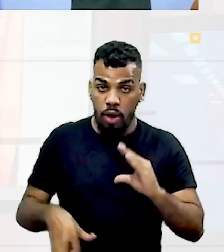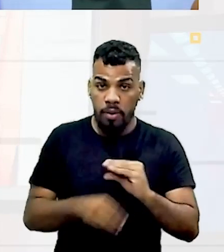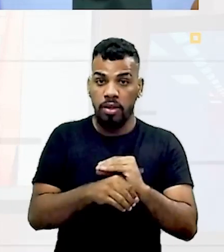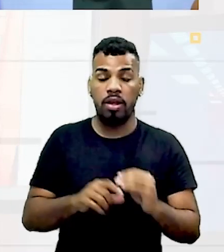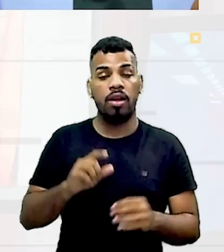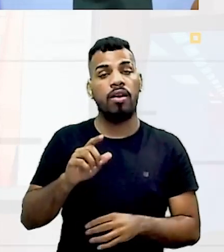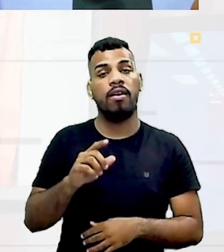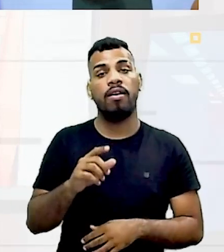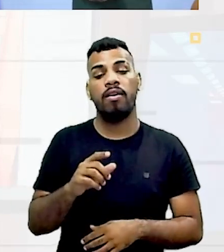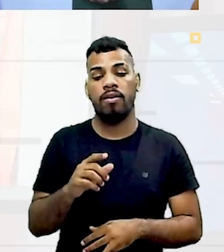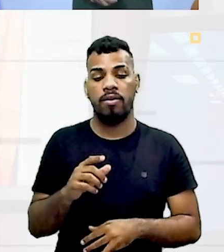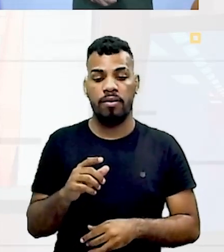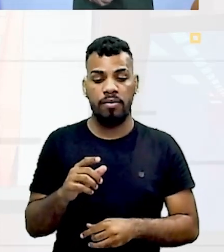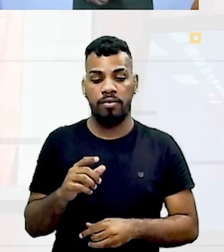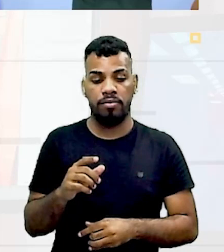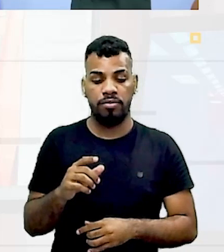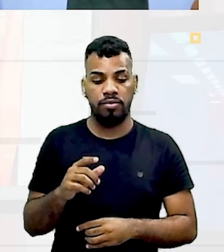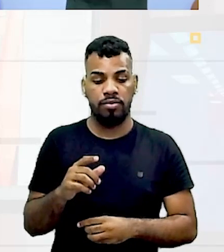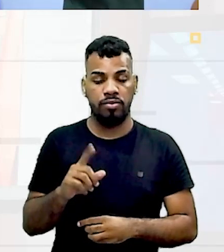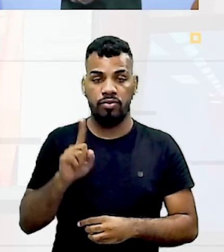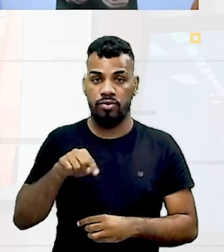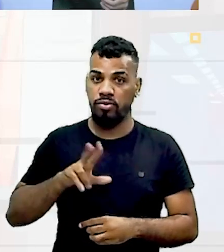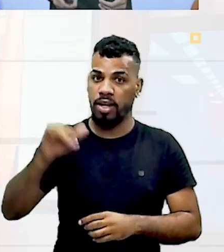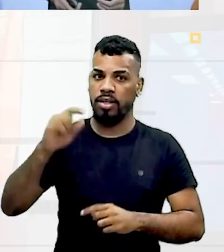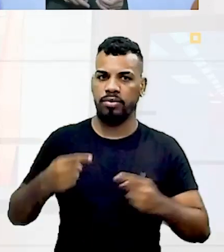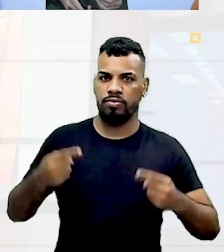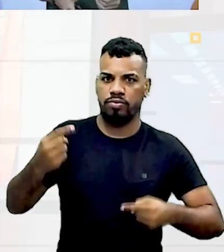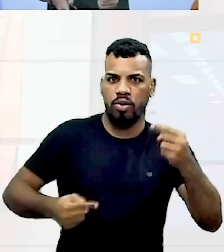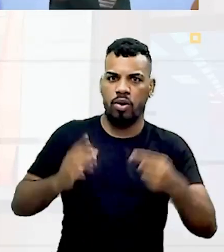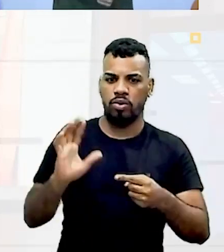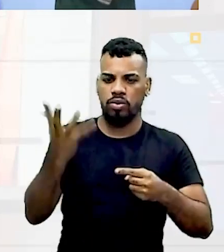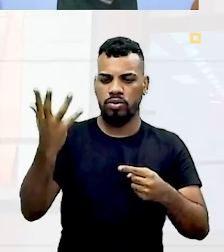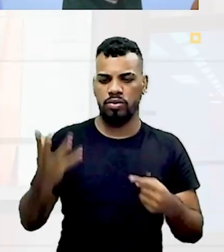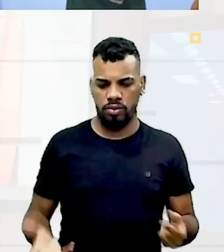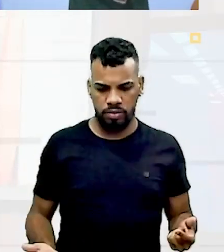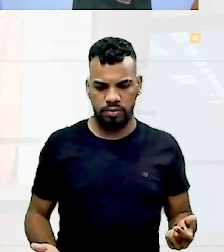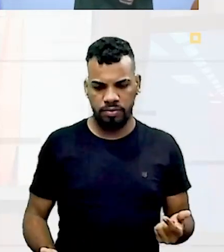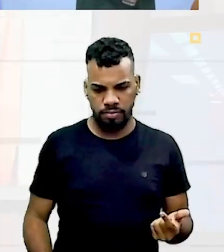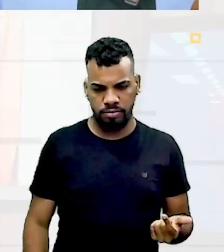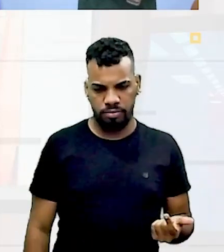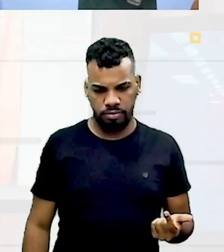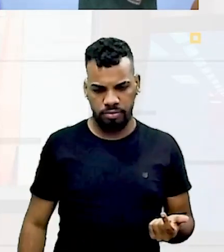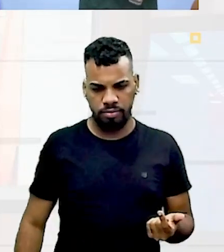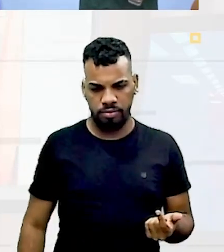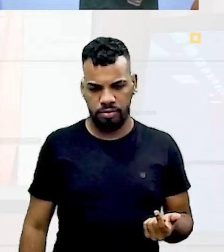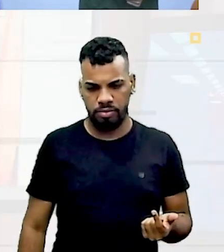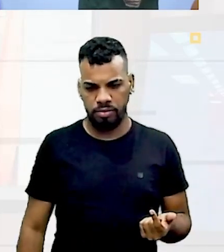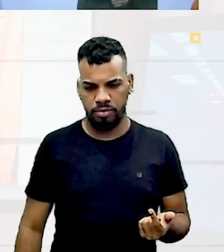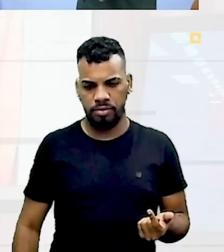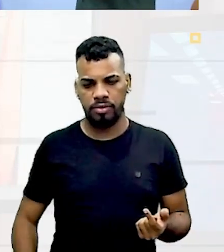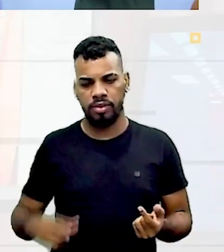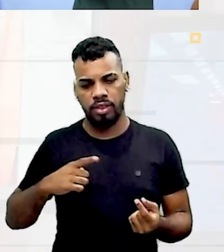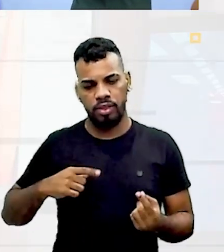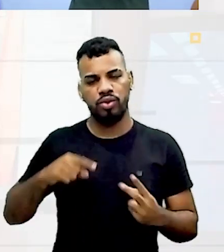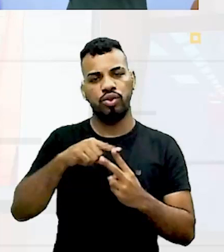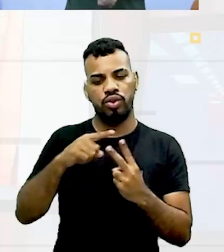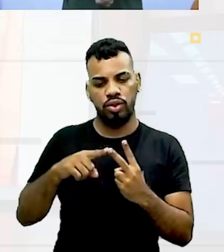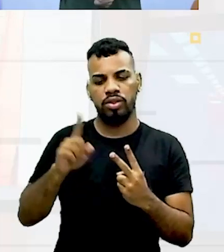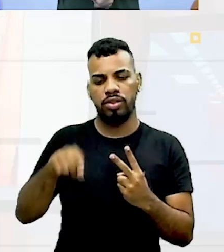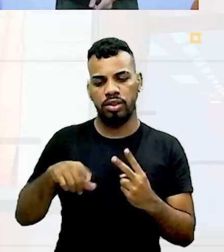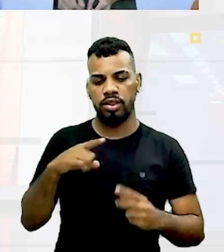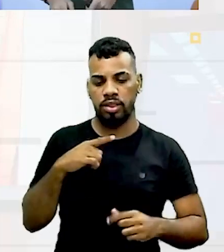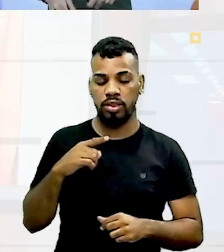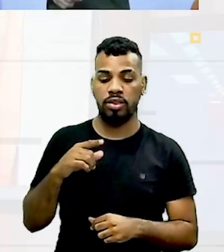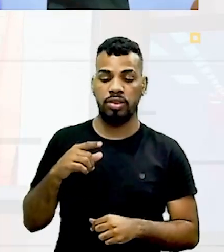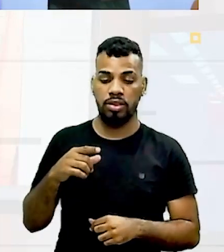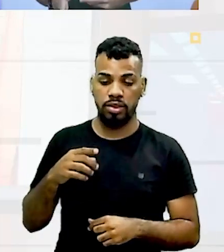algo que vai competir. O que leva para os outros dois princípios. O primeiro é o